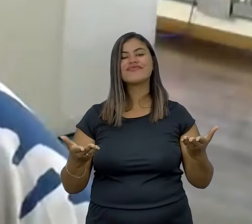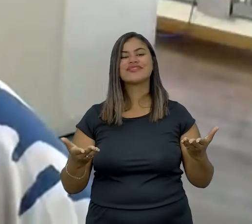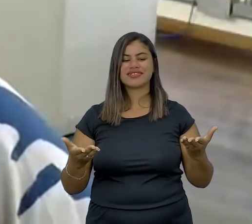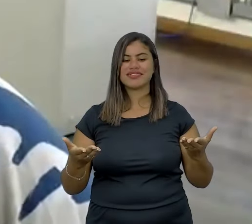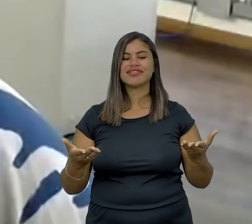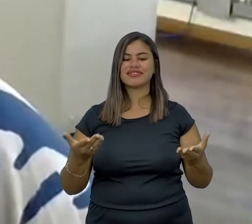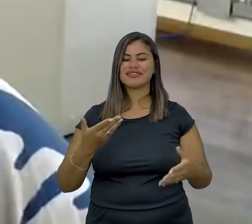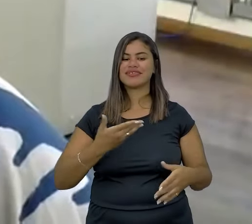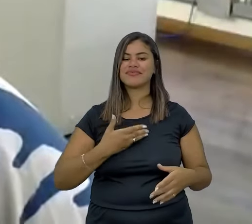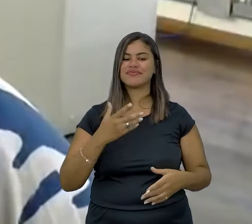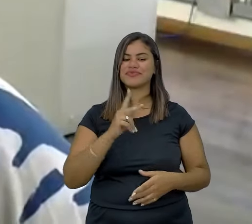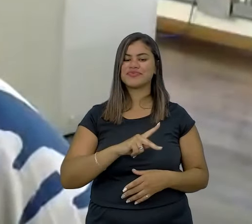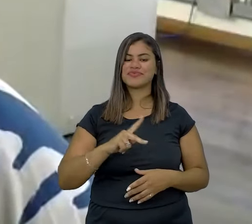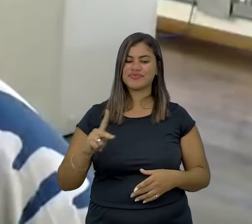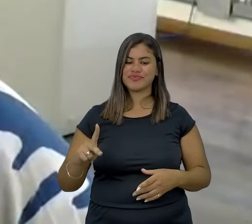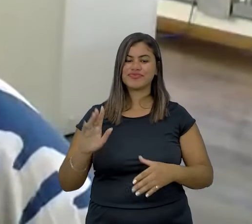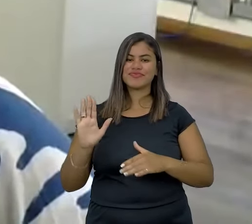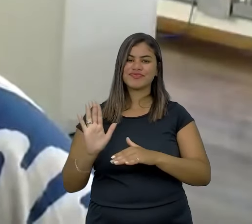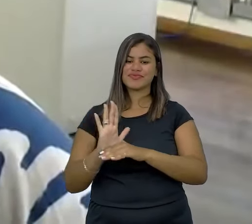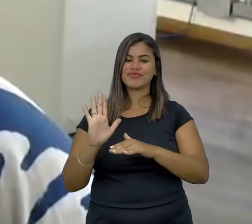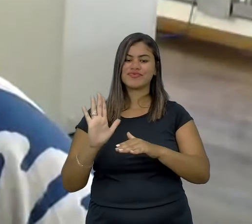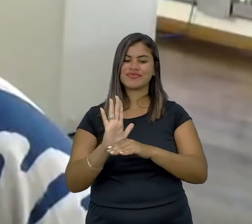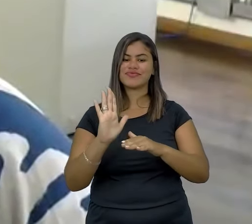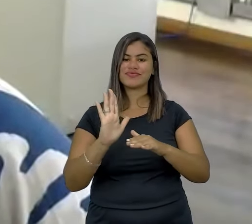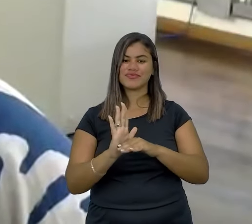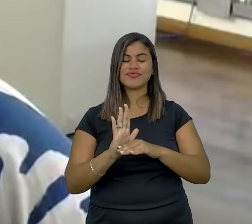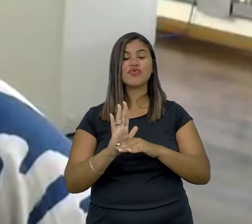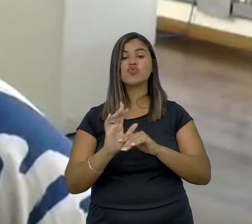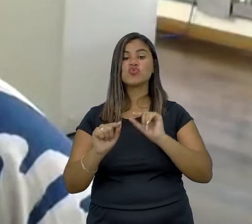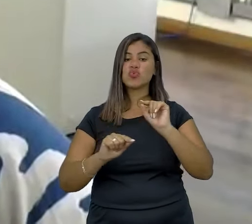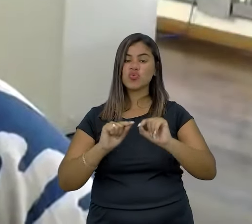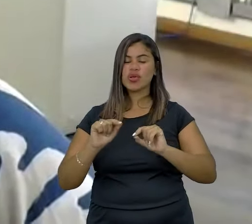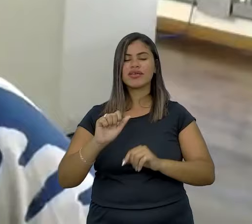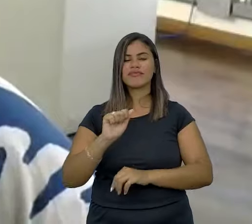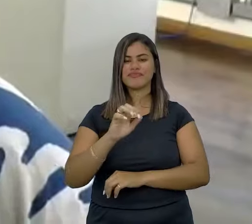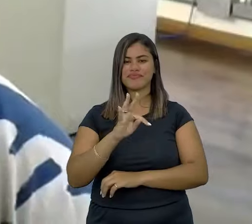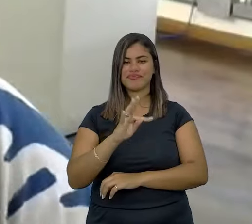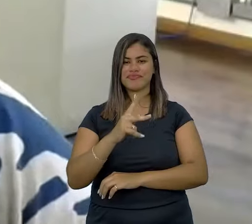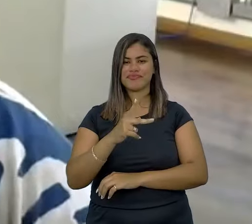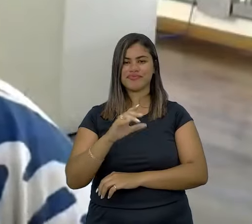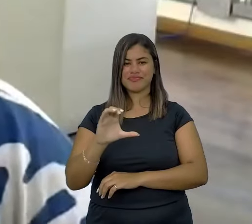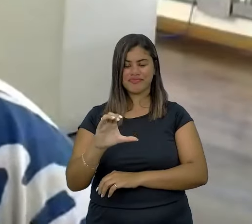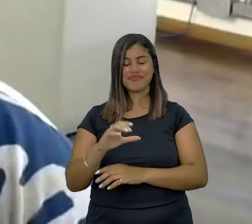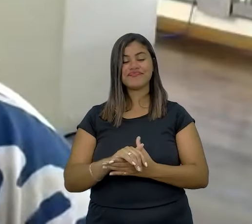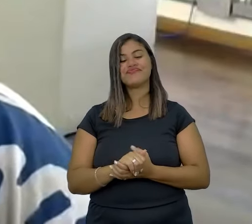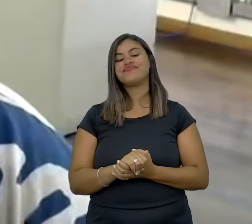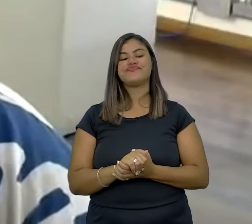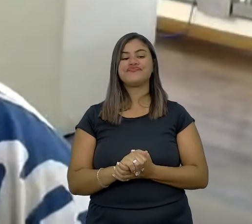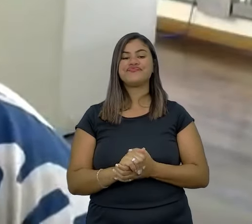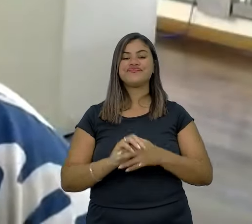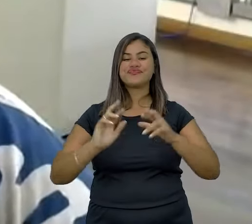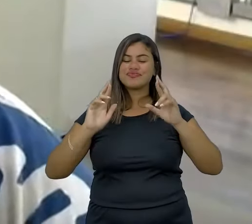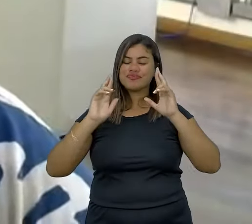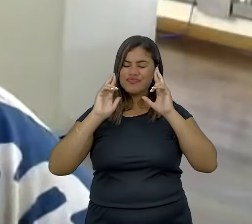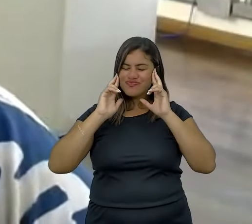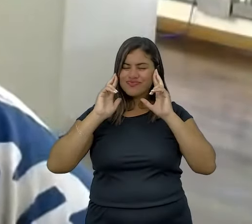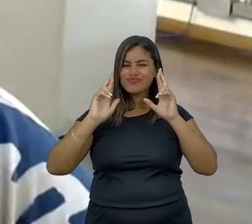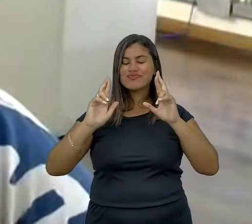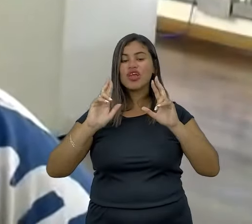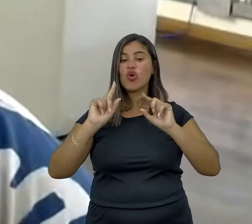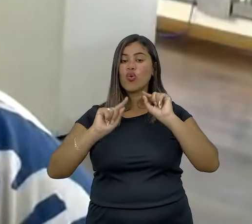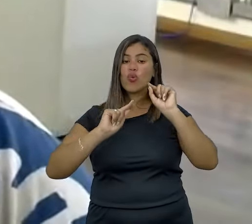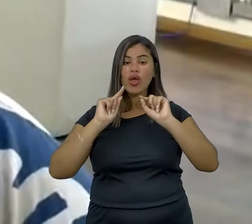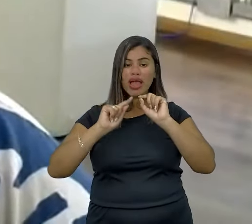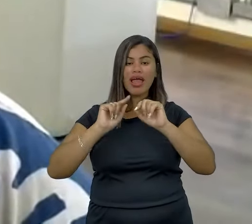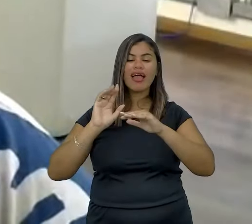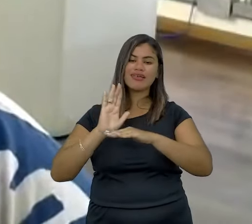colegas, professores que contribuem aí com a nossa ATPC. Eu espero, né, ter também contribuído